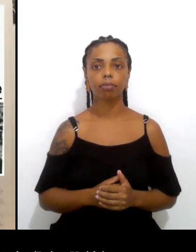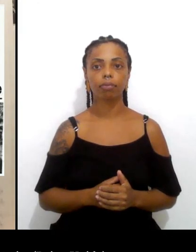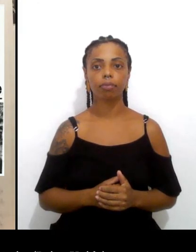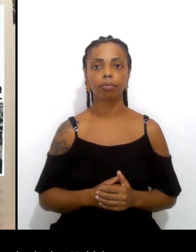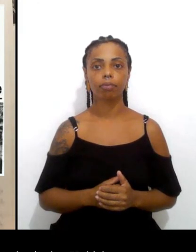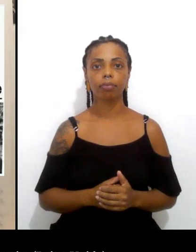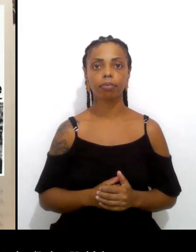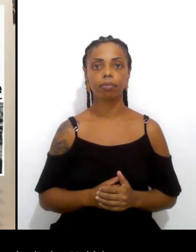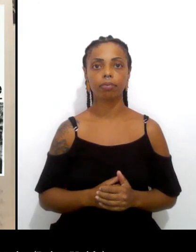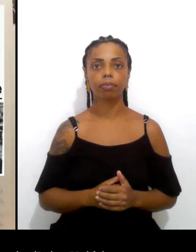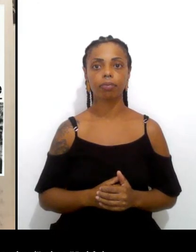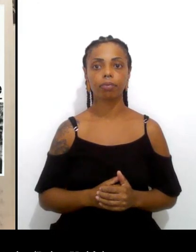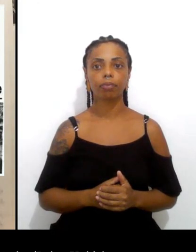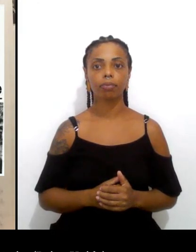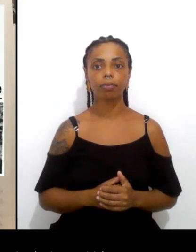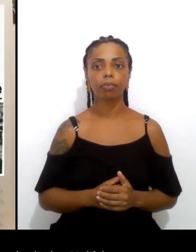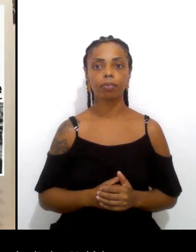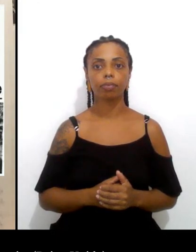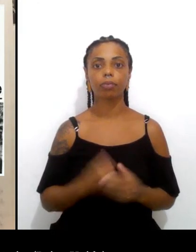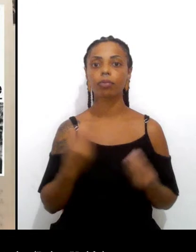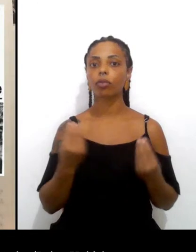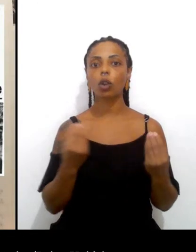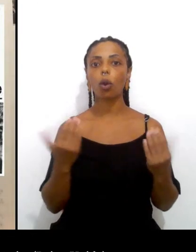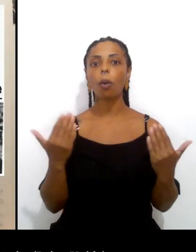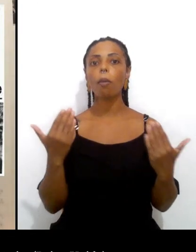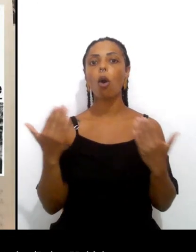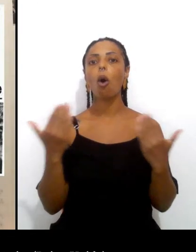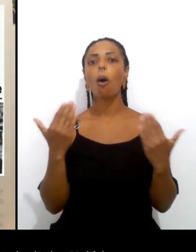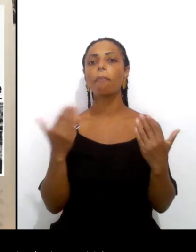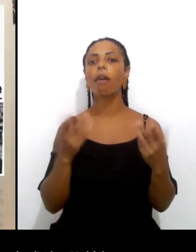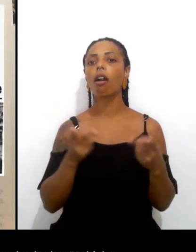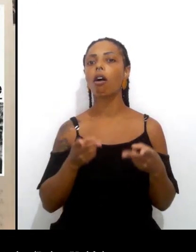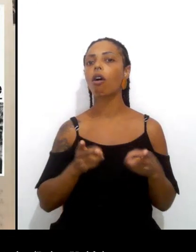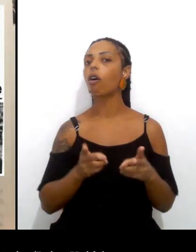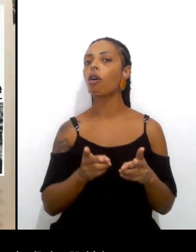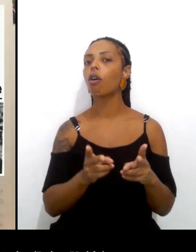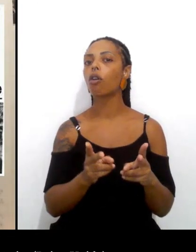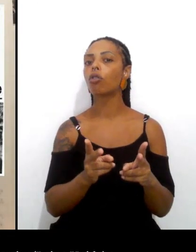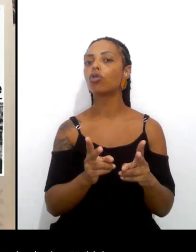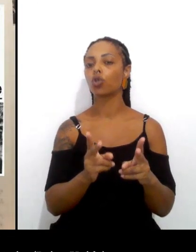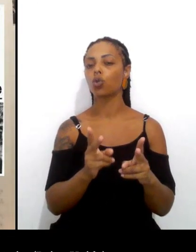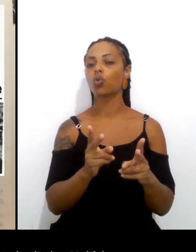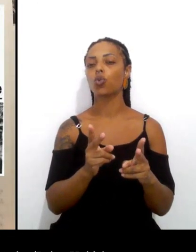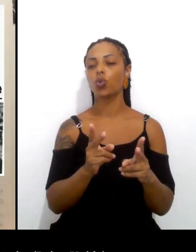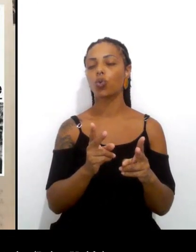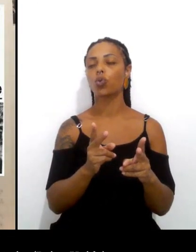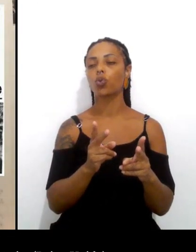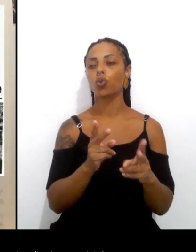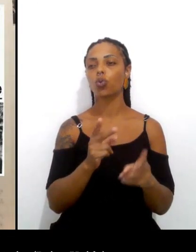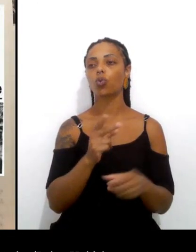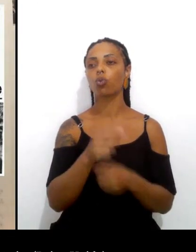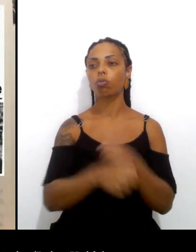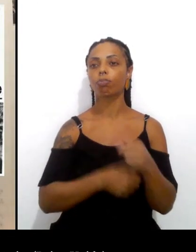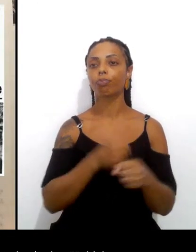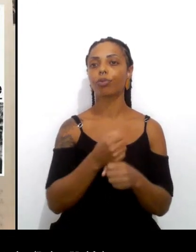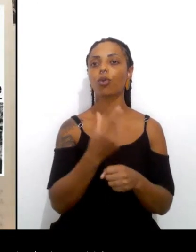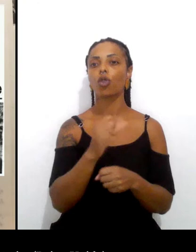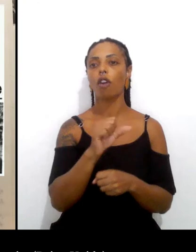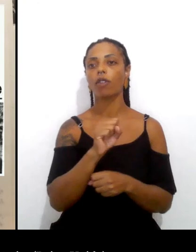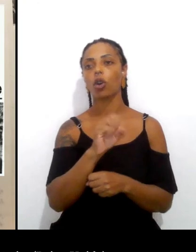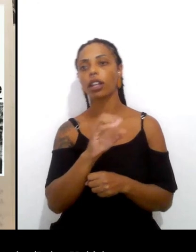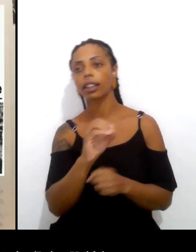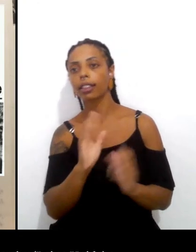como essas comparações elas vão continuando na década de 80 a década de 1980